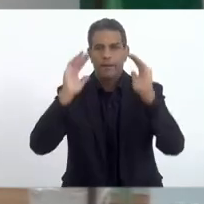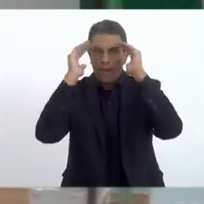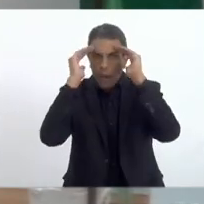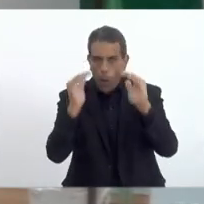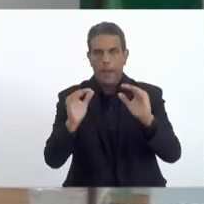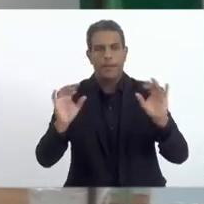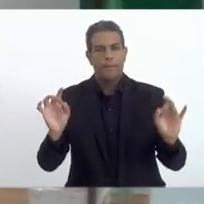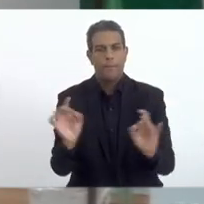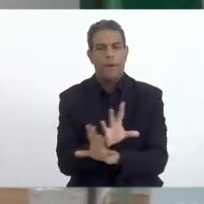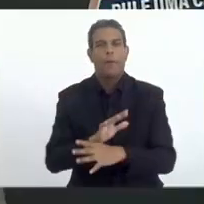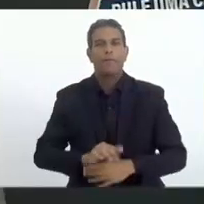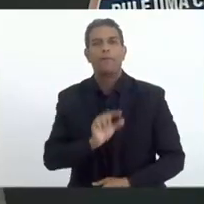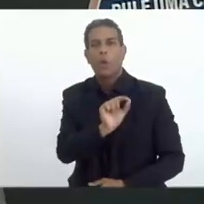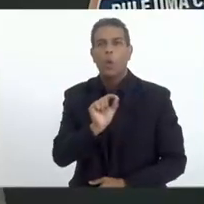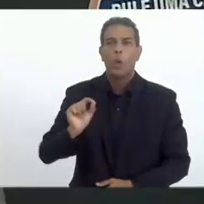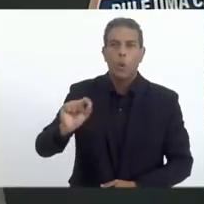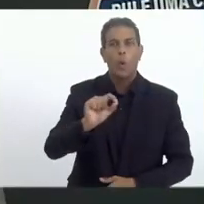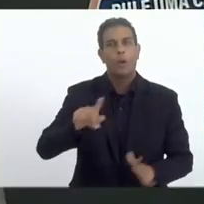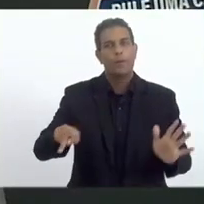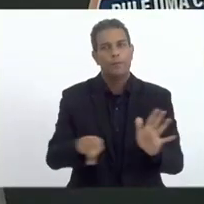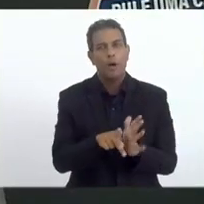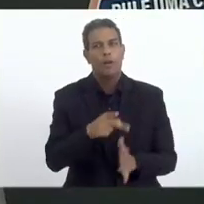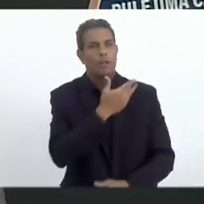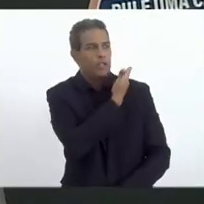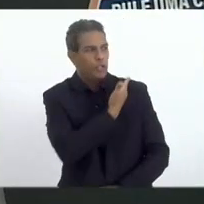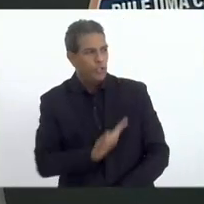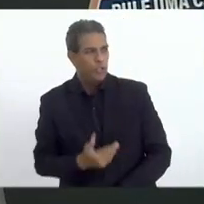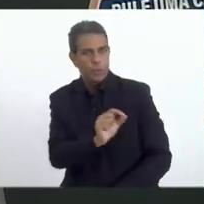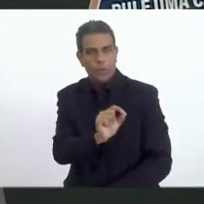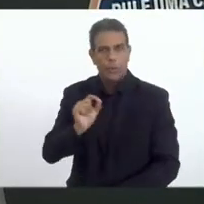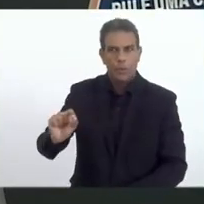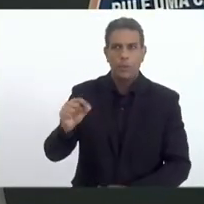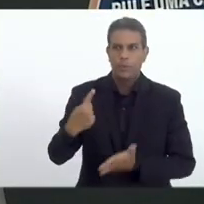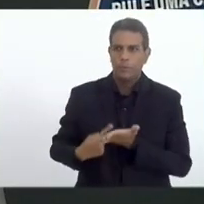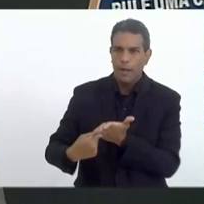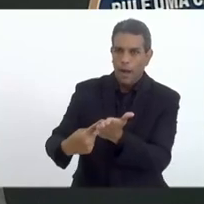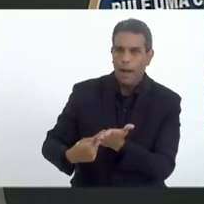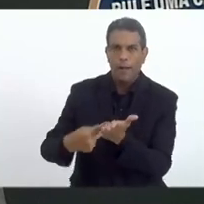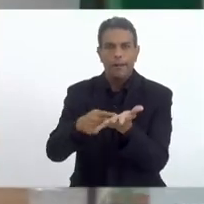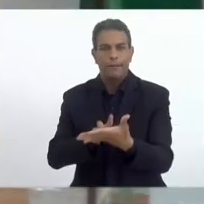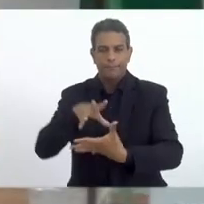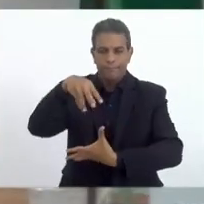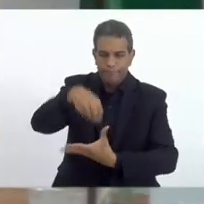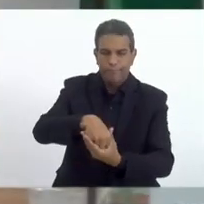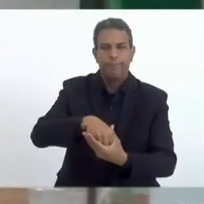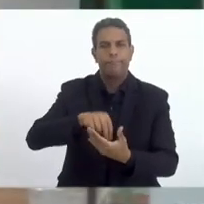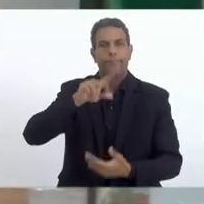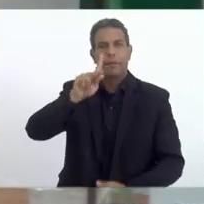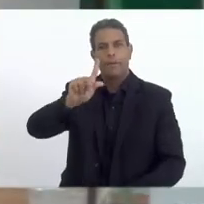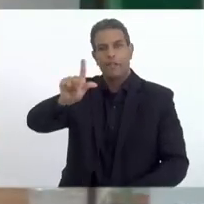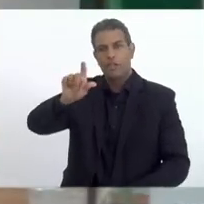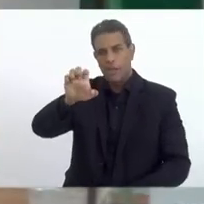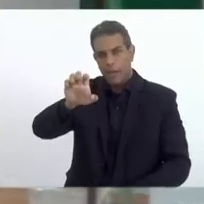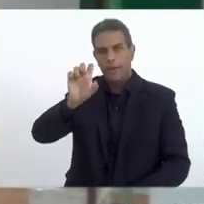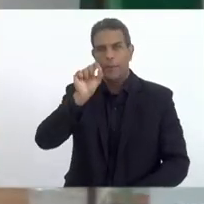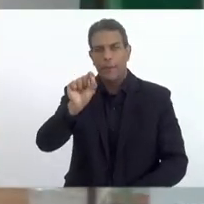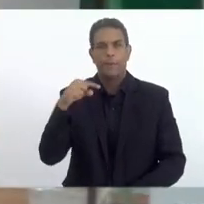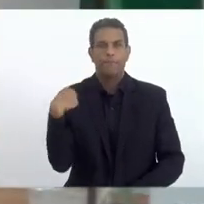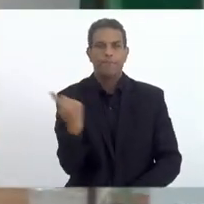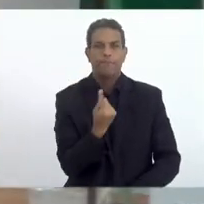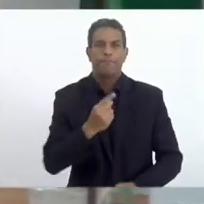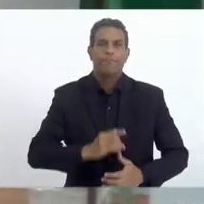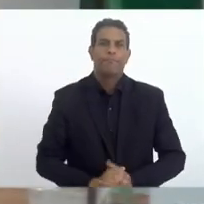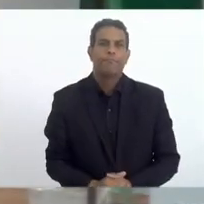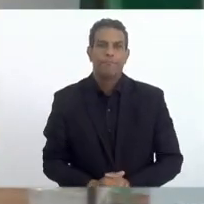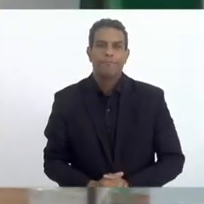reconhecidas. Como é a função de Estado, agora estou chamando aqui para o Executivo, a PGE, né? É